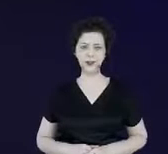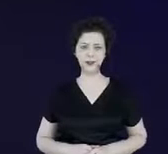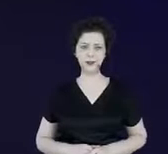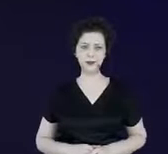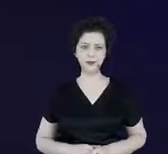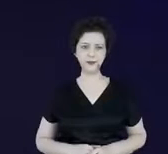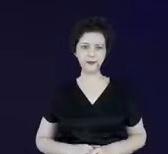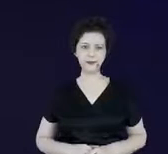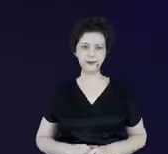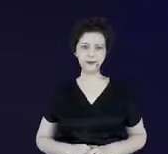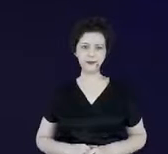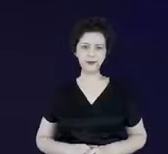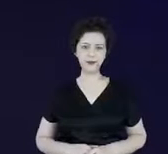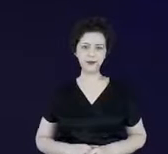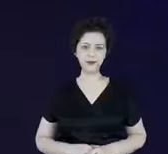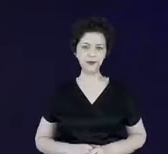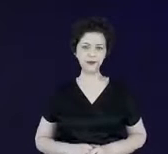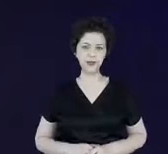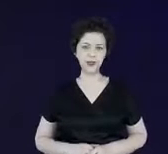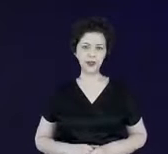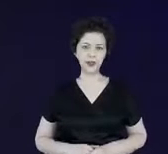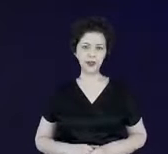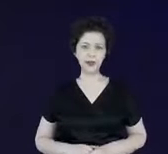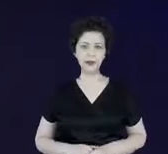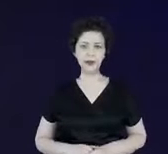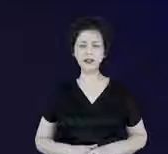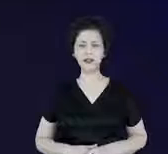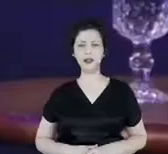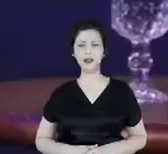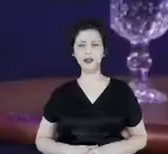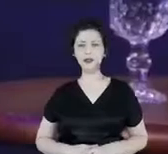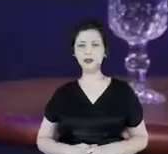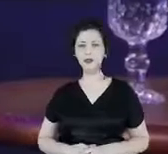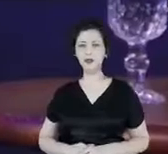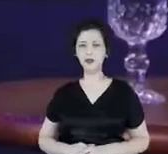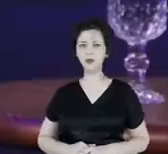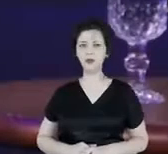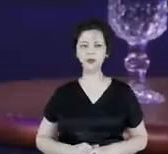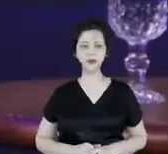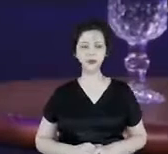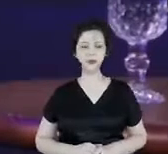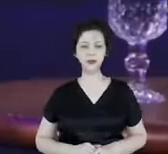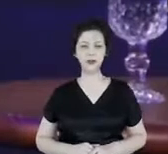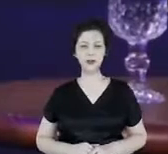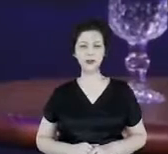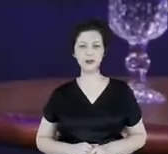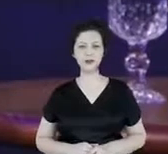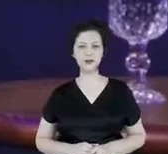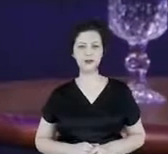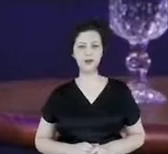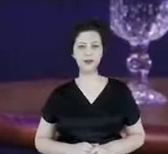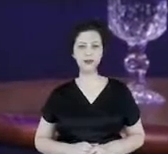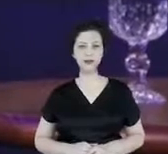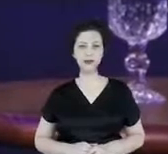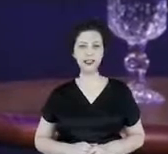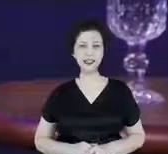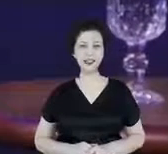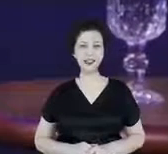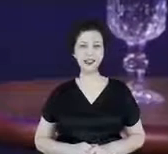boa tarde eu não tenho o dia todo aqui nos acompanho aqui ao vivo e pela internet é